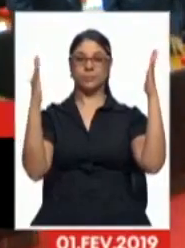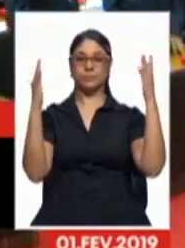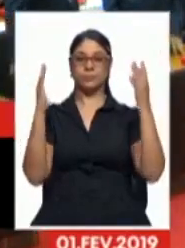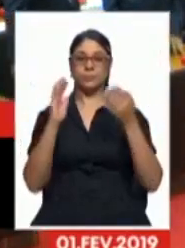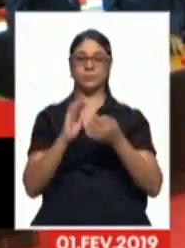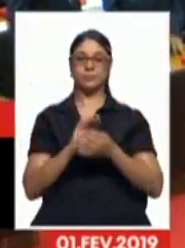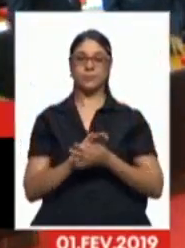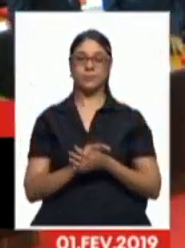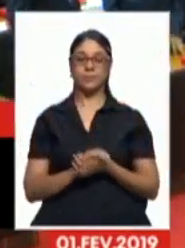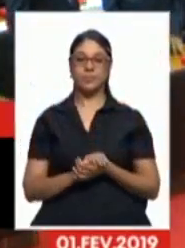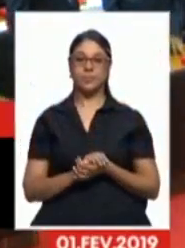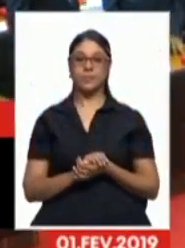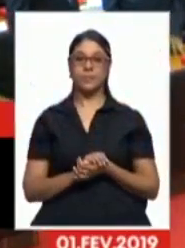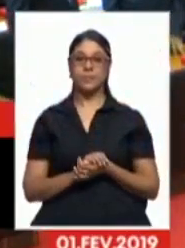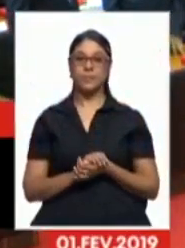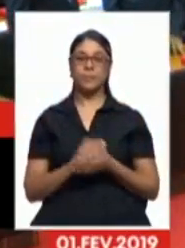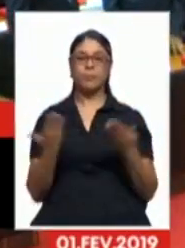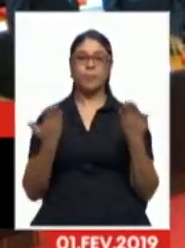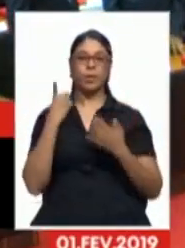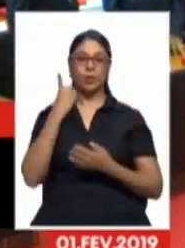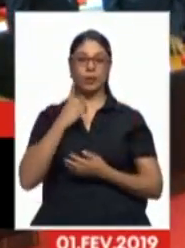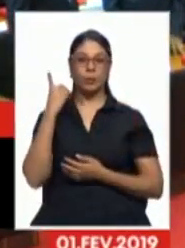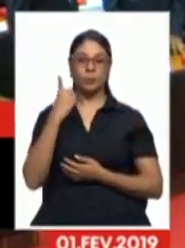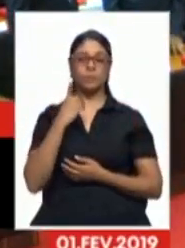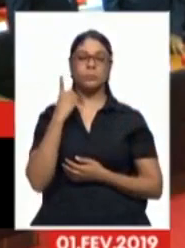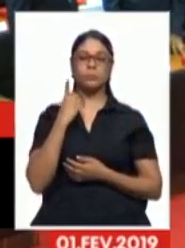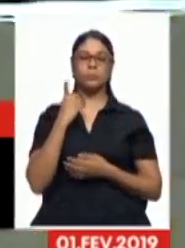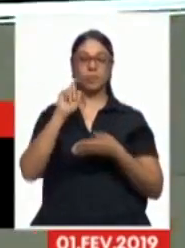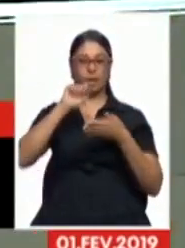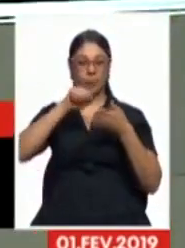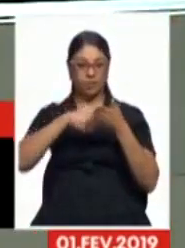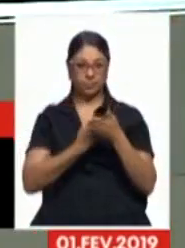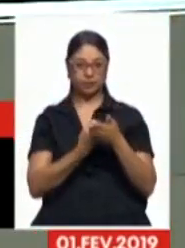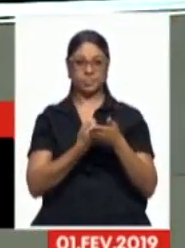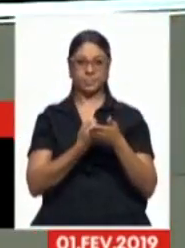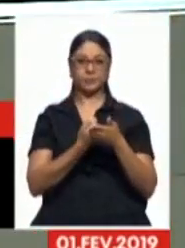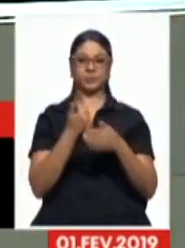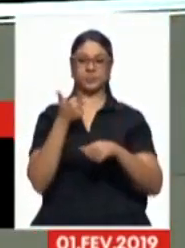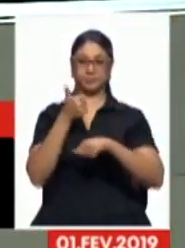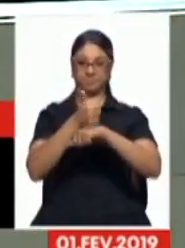Neste momento, o presidente, deputado Eli Tarquínio, assina o termo de posse.